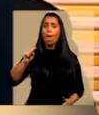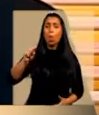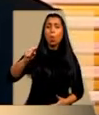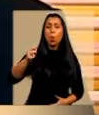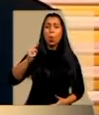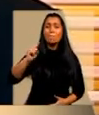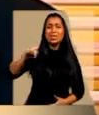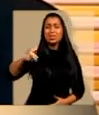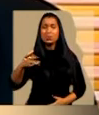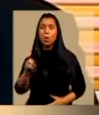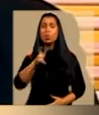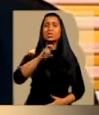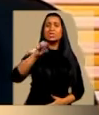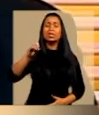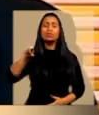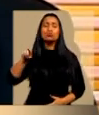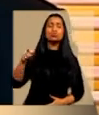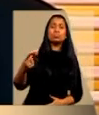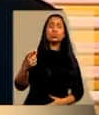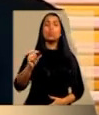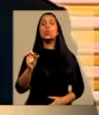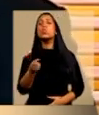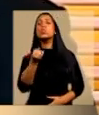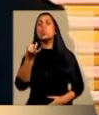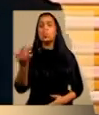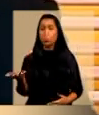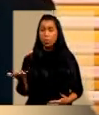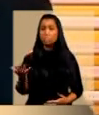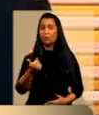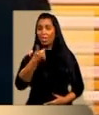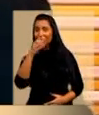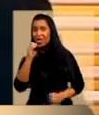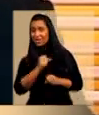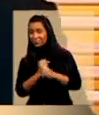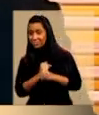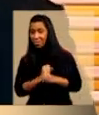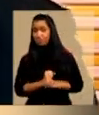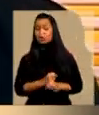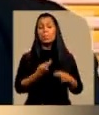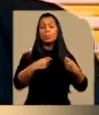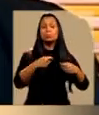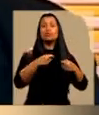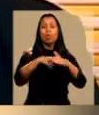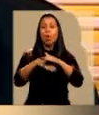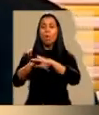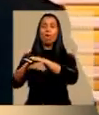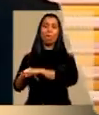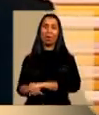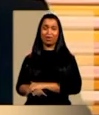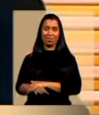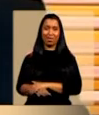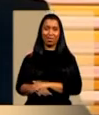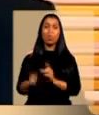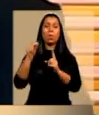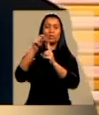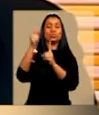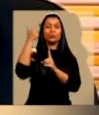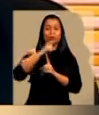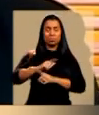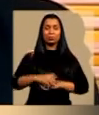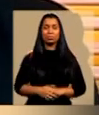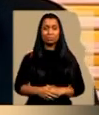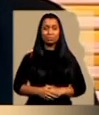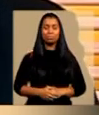1 milhão? Quanto? Você quer ter 500 mil reais? Quanto? Quanto daqui 10 anos? Quanto que eu preciso poupar para eu chegar nesse